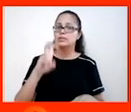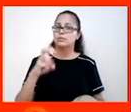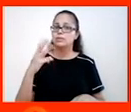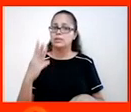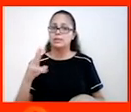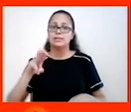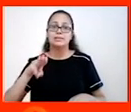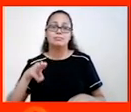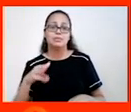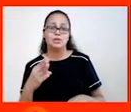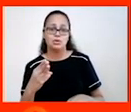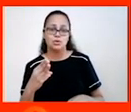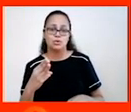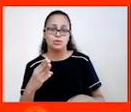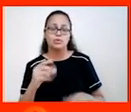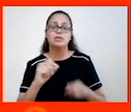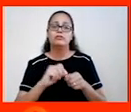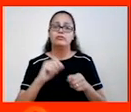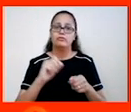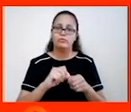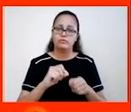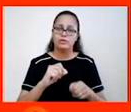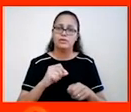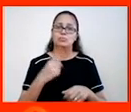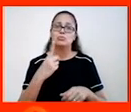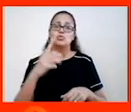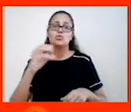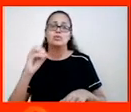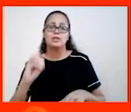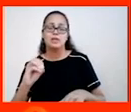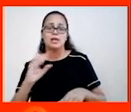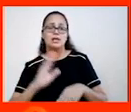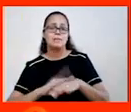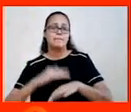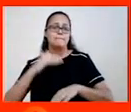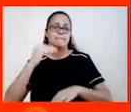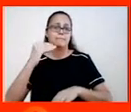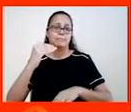eram produzidos pelos 10 maiores produtores de petróleo, certo?